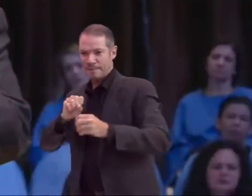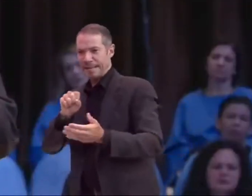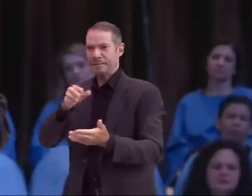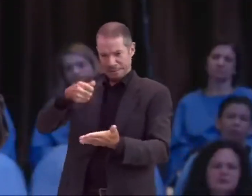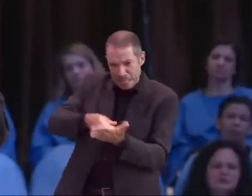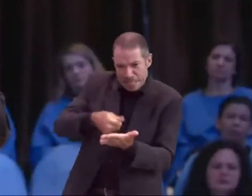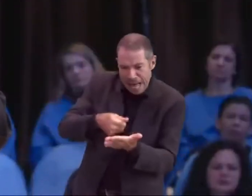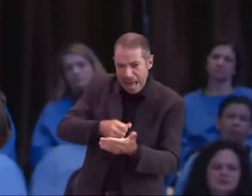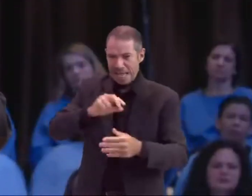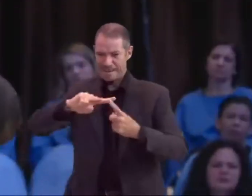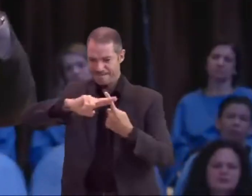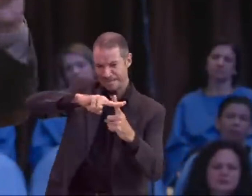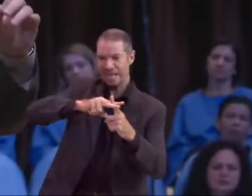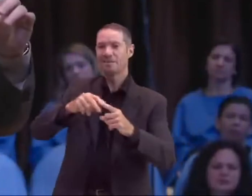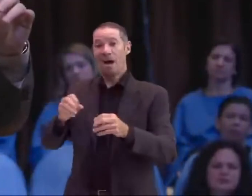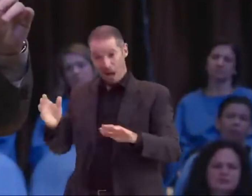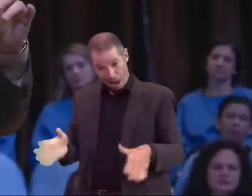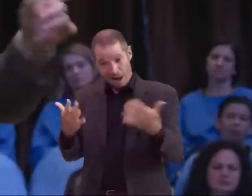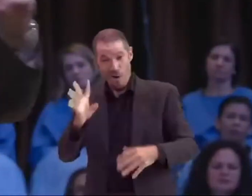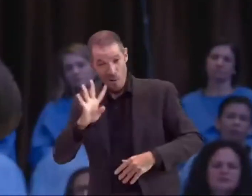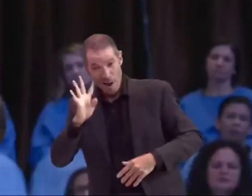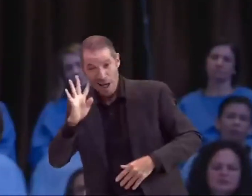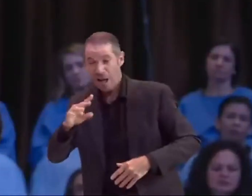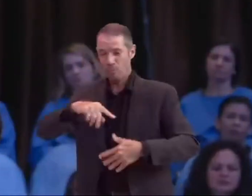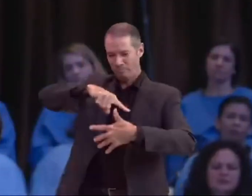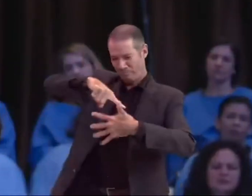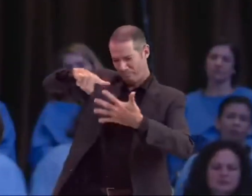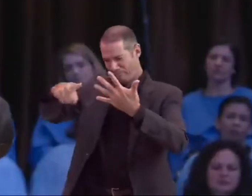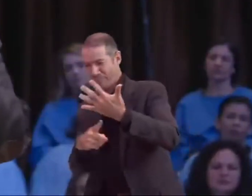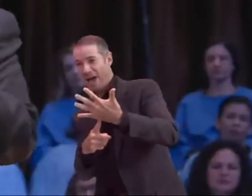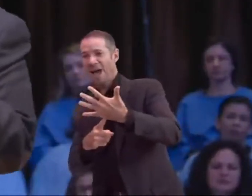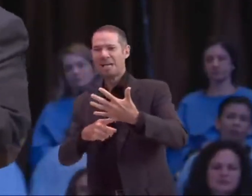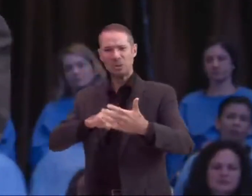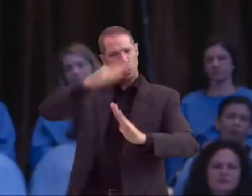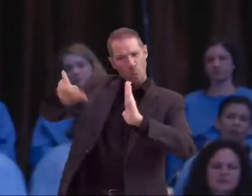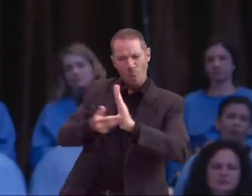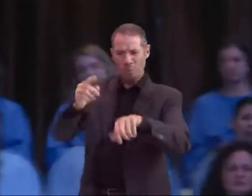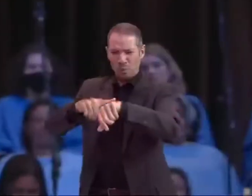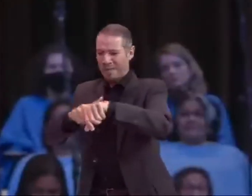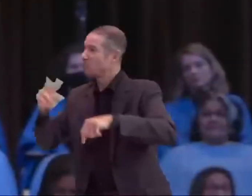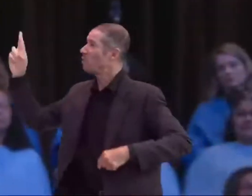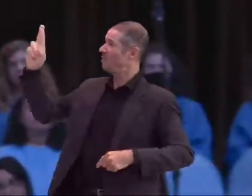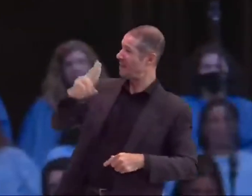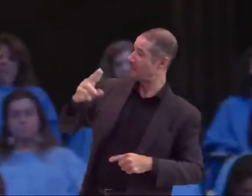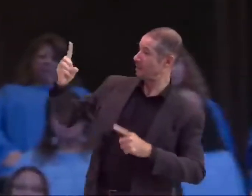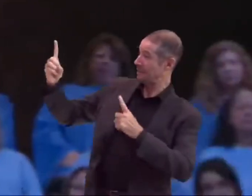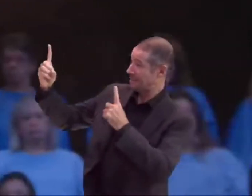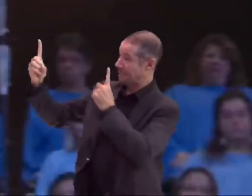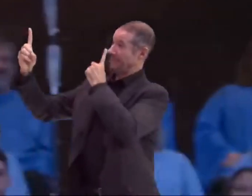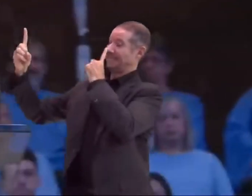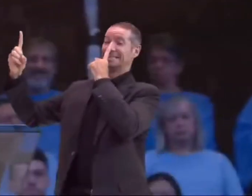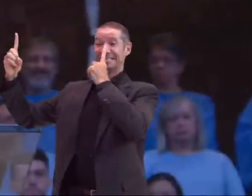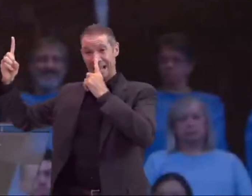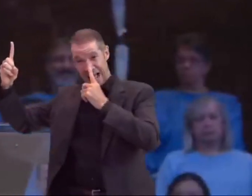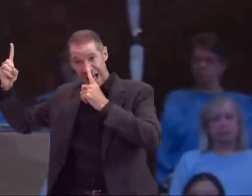elogiar, mas em todo tempo Ele vai falar. E é nessa intimidade, e é